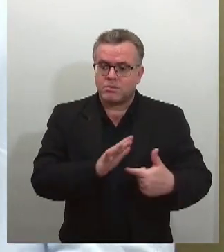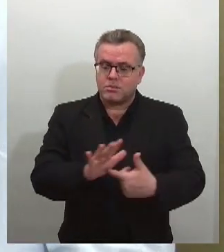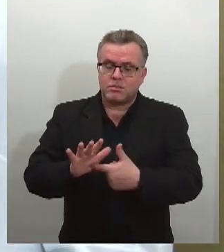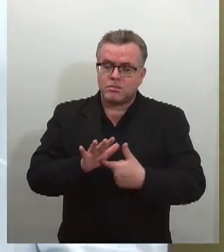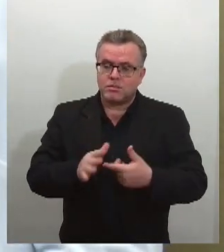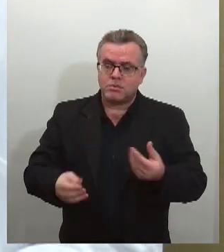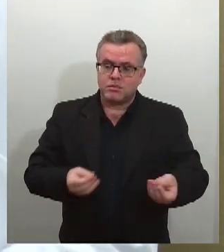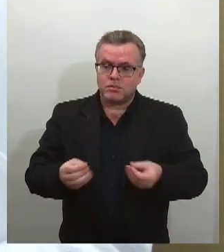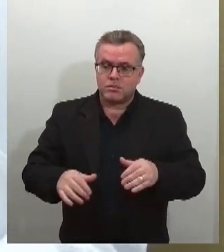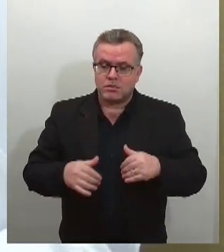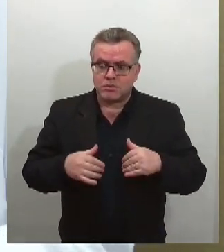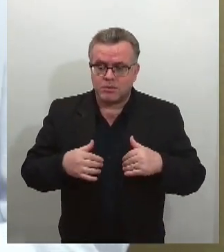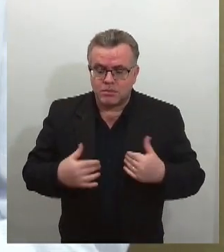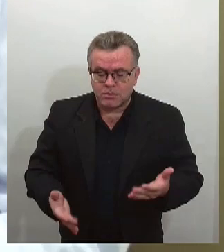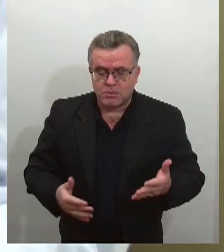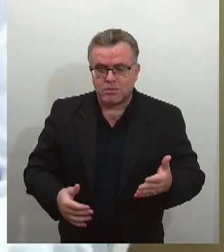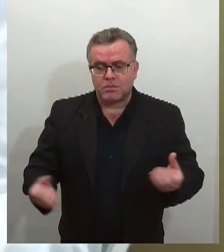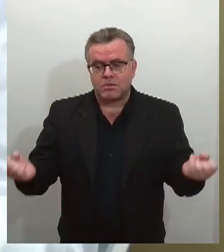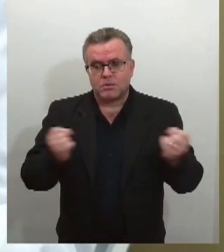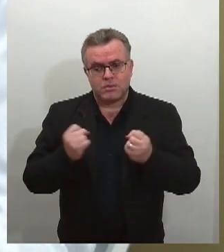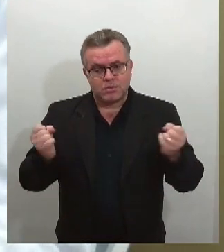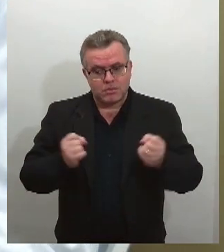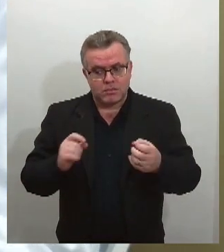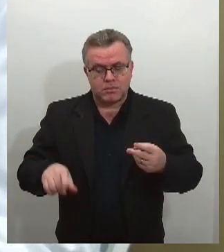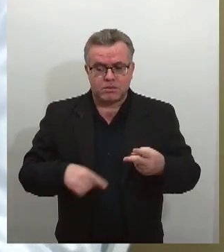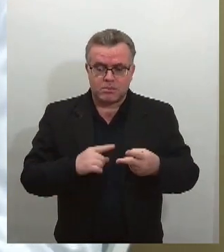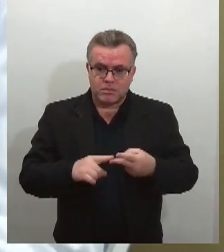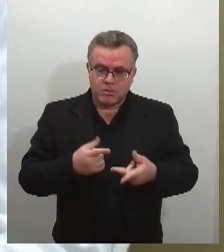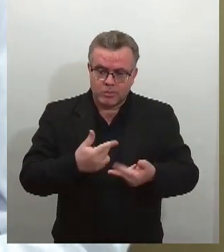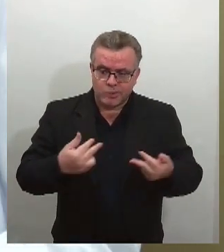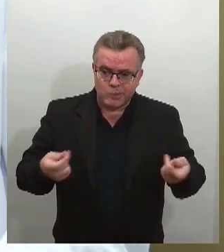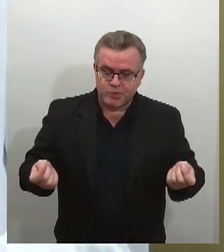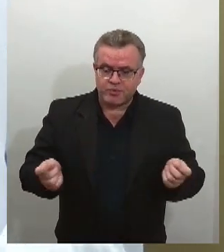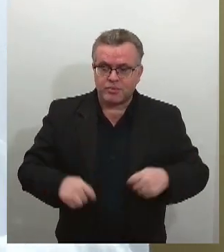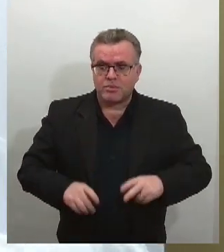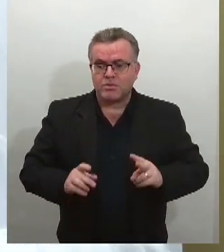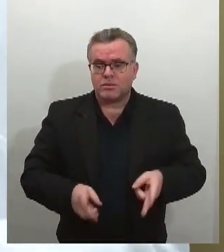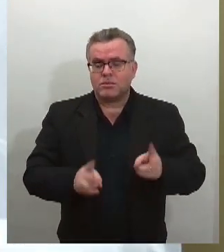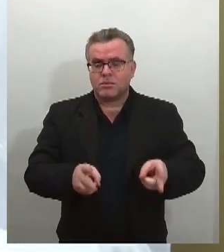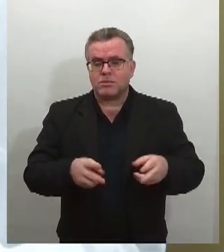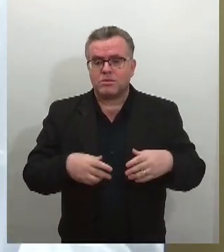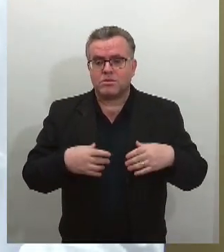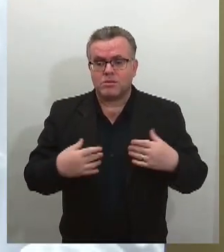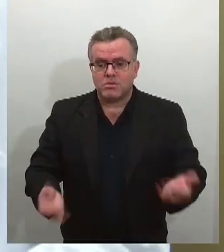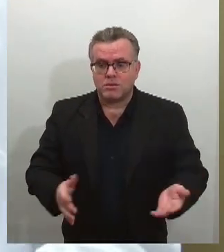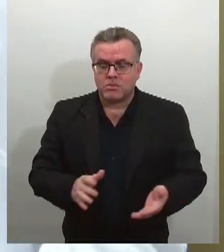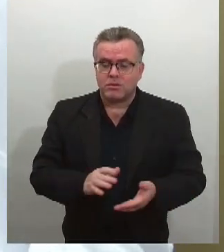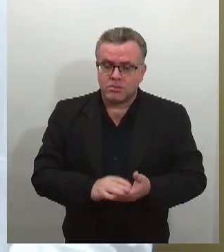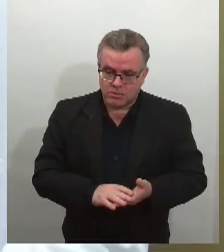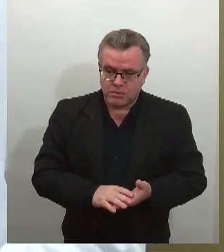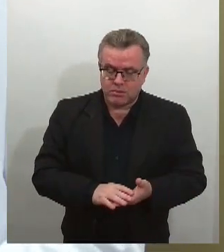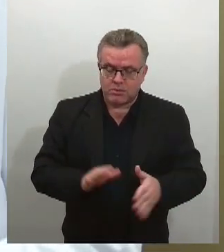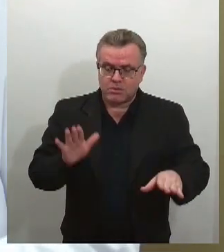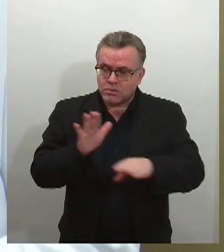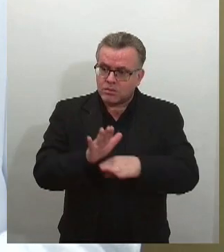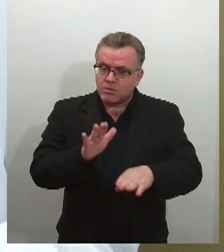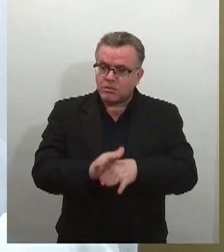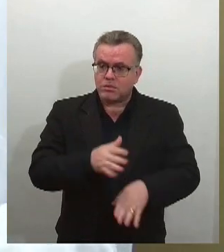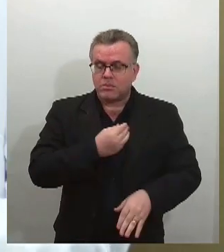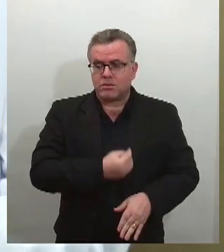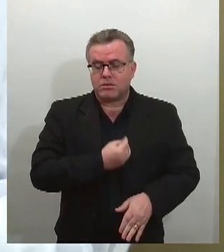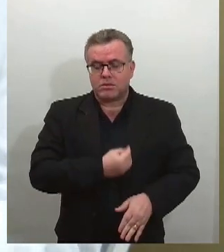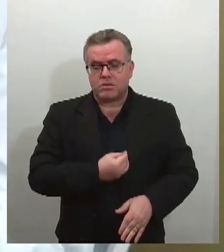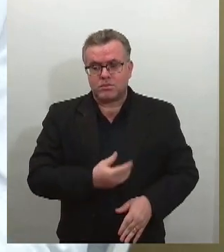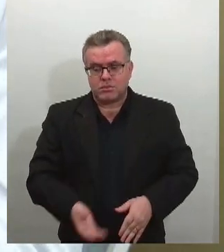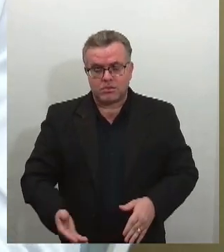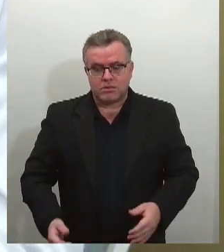uma atividade física. A panturrilha é considerada o segundo coração. Ela ajuda a bombear o sangue, a ativar sua circulação.